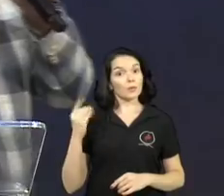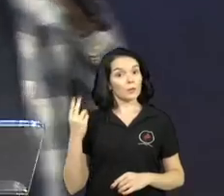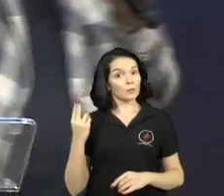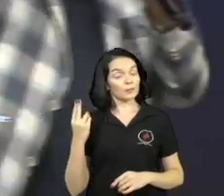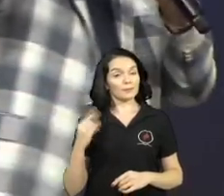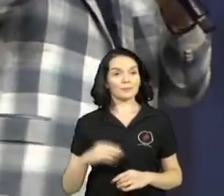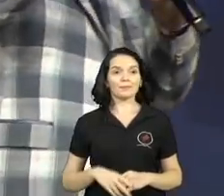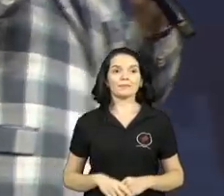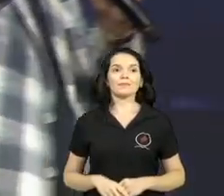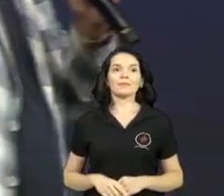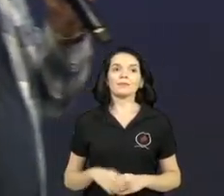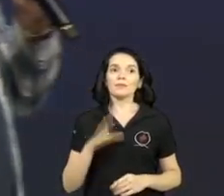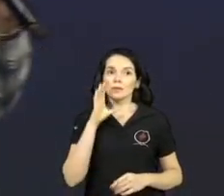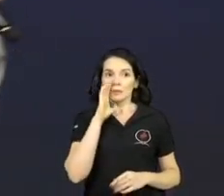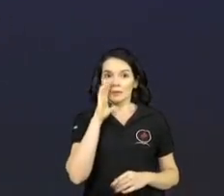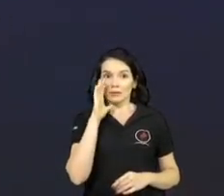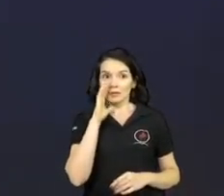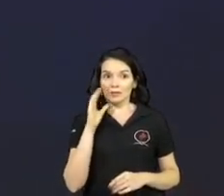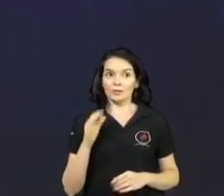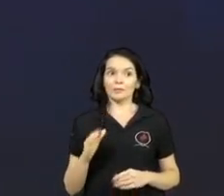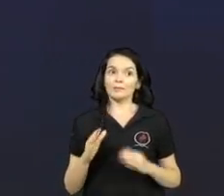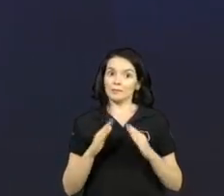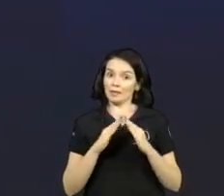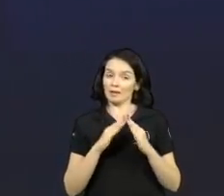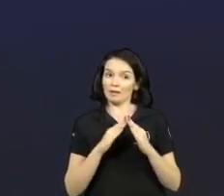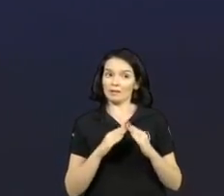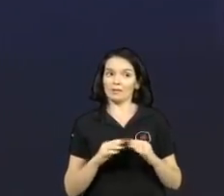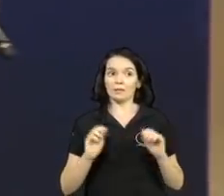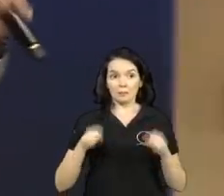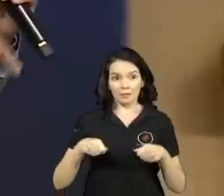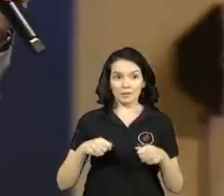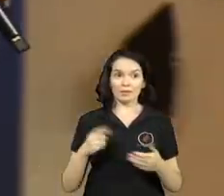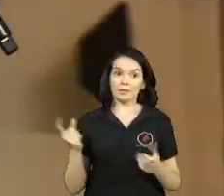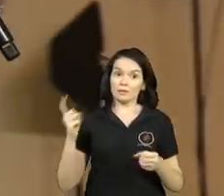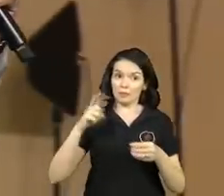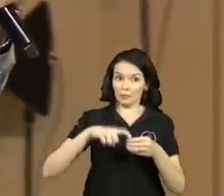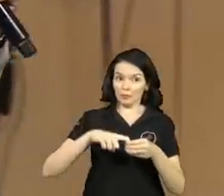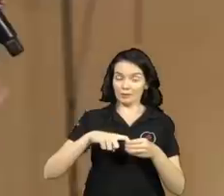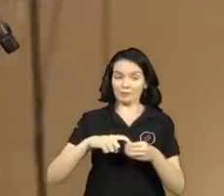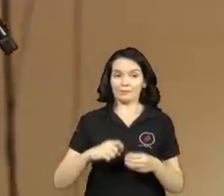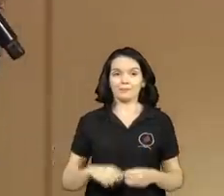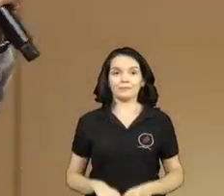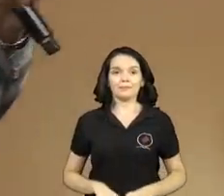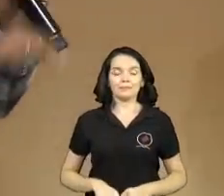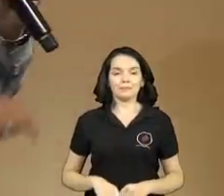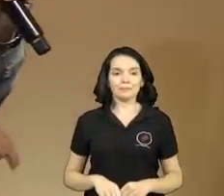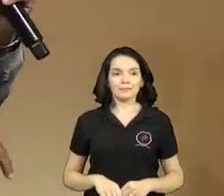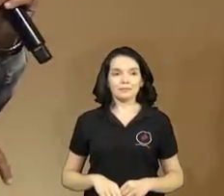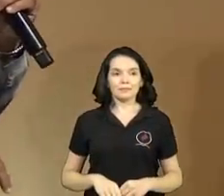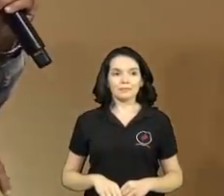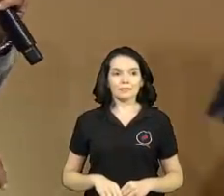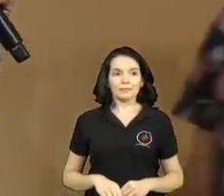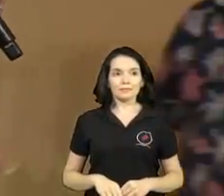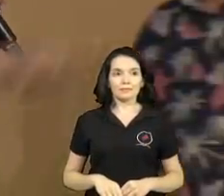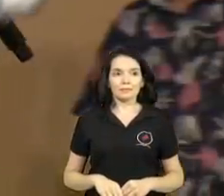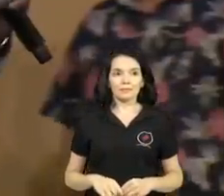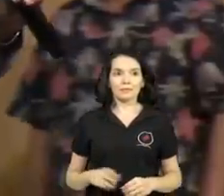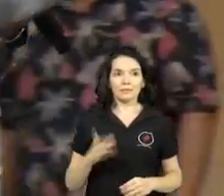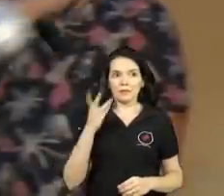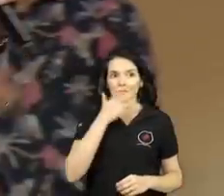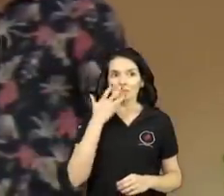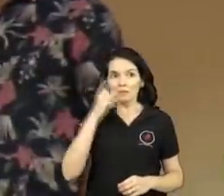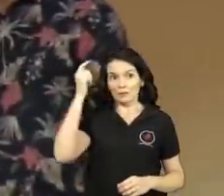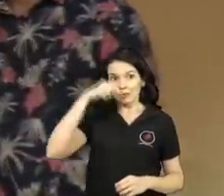E você pode voltar aos braços do Pai. Como cantou Marco Aurélio aqui, não vai ter culpa, não vai